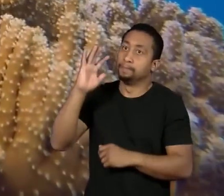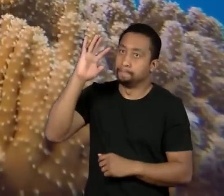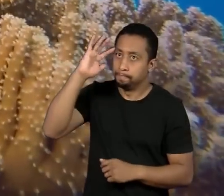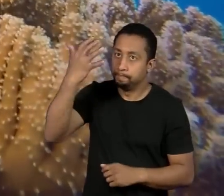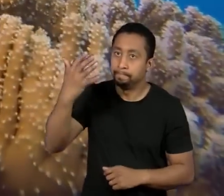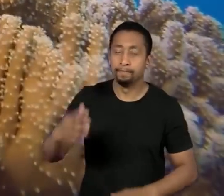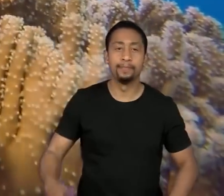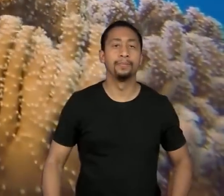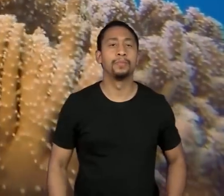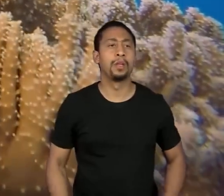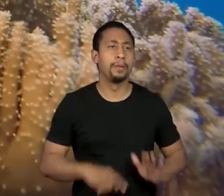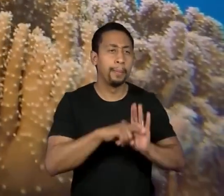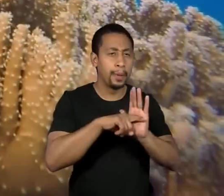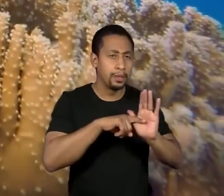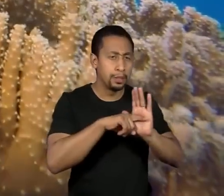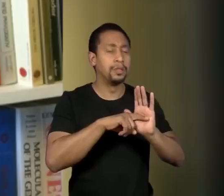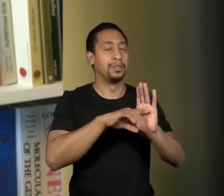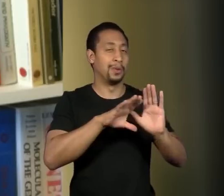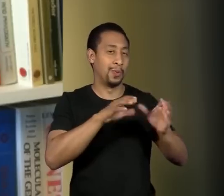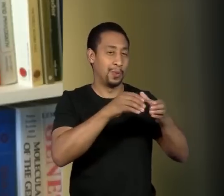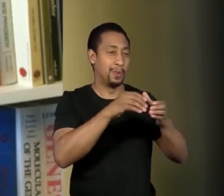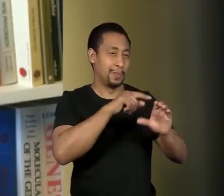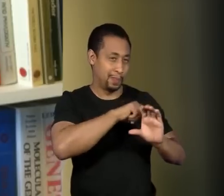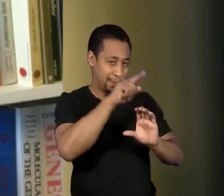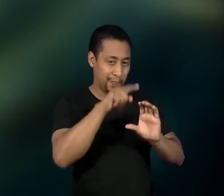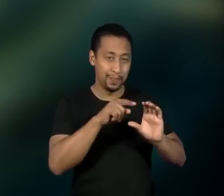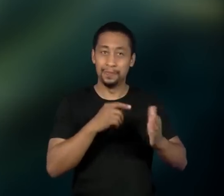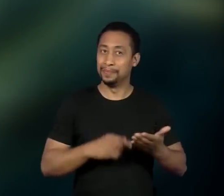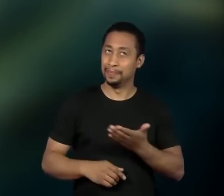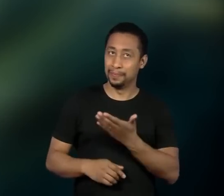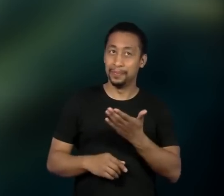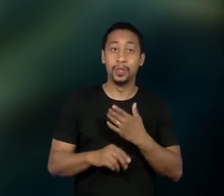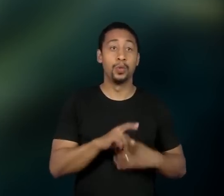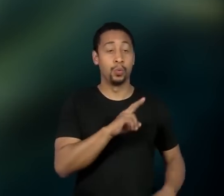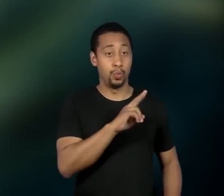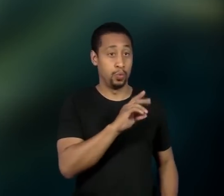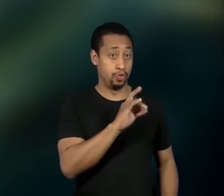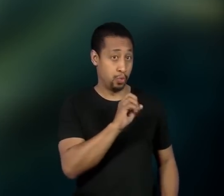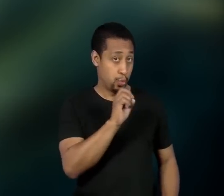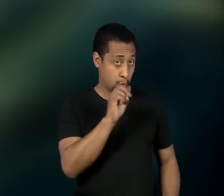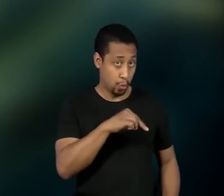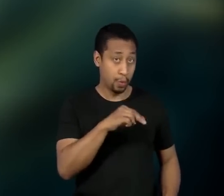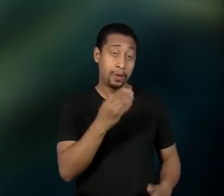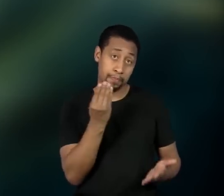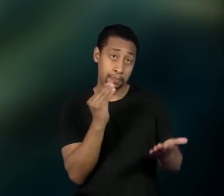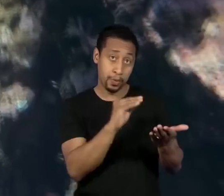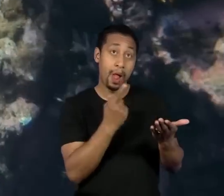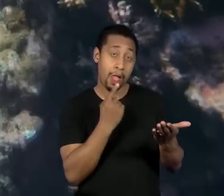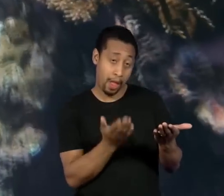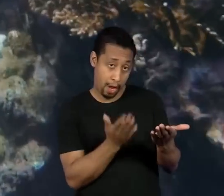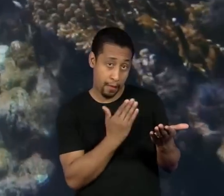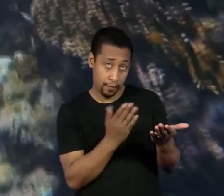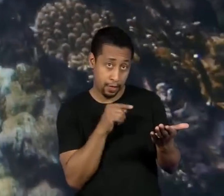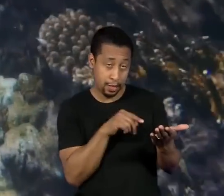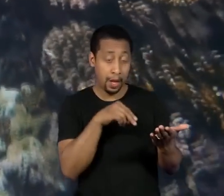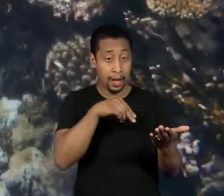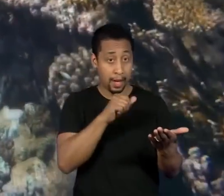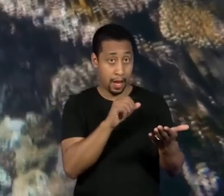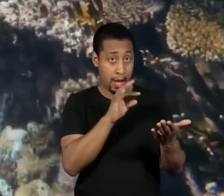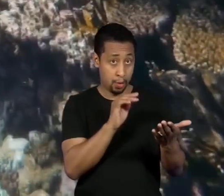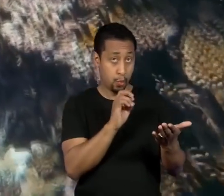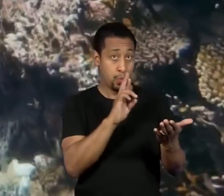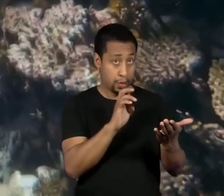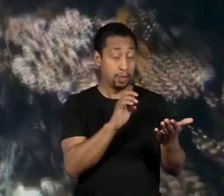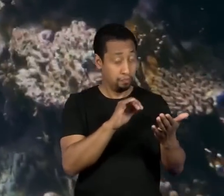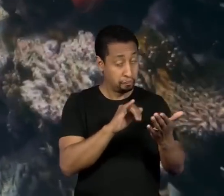Pesquisa coordenada pelo biólogo brasileiro Hudson Pinheiro e publicada na revista científica Nature revela que o plástico